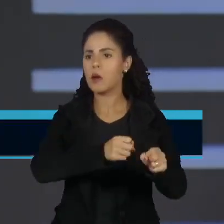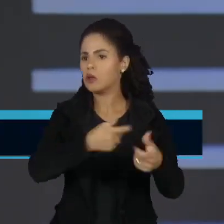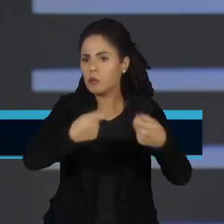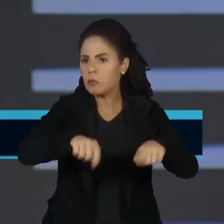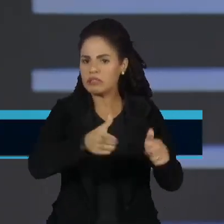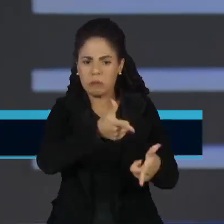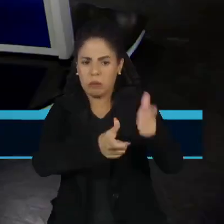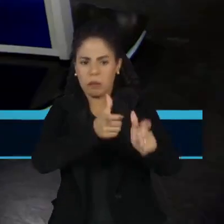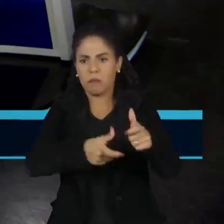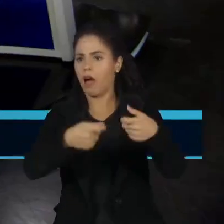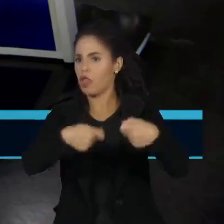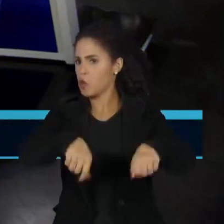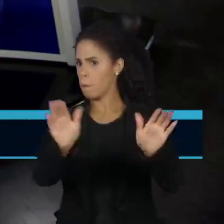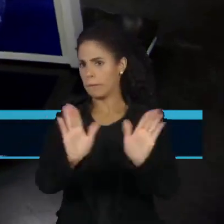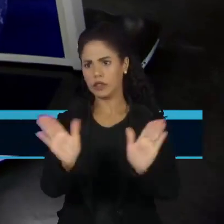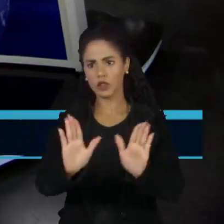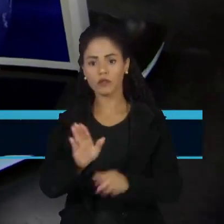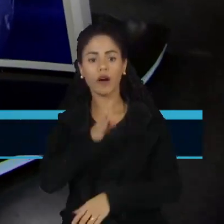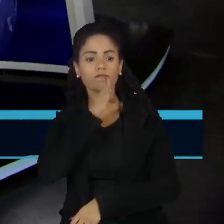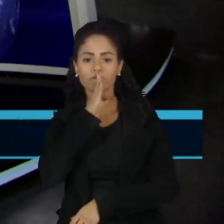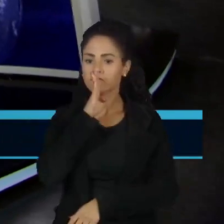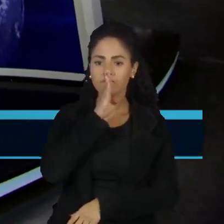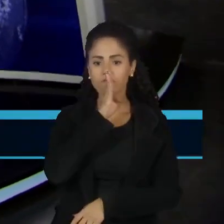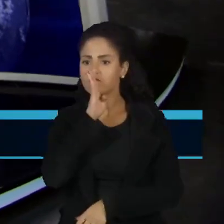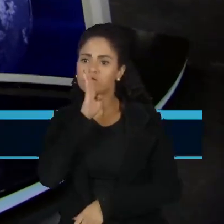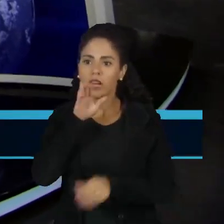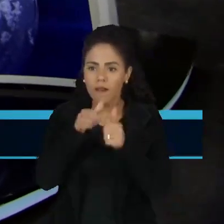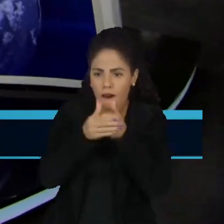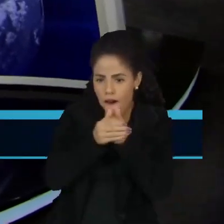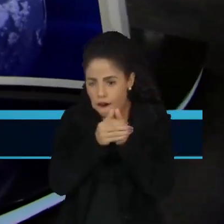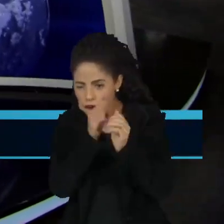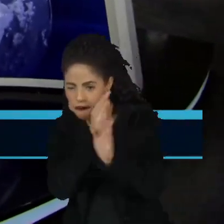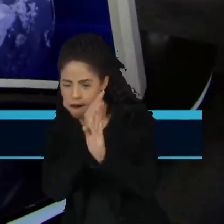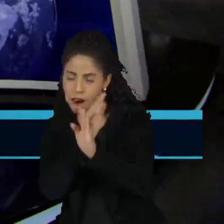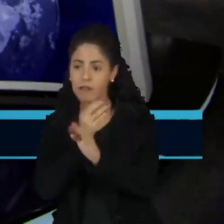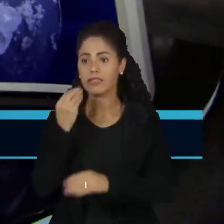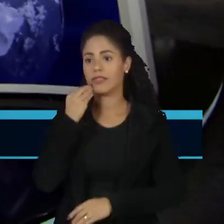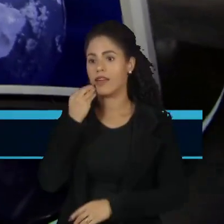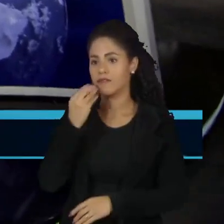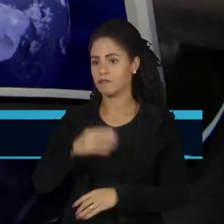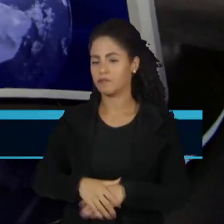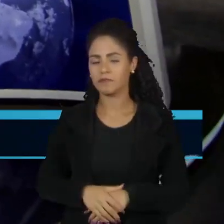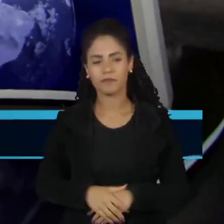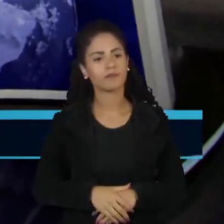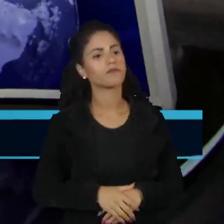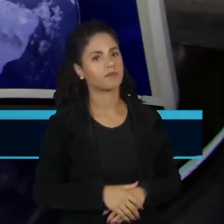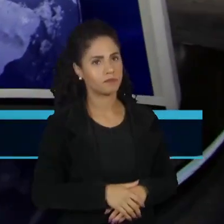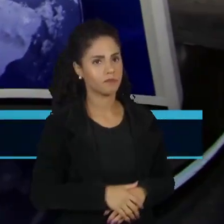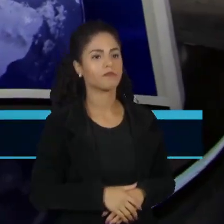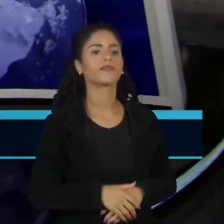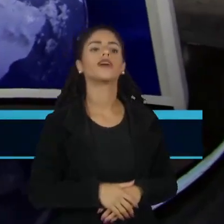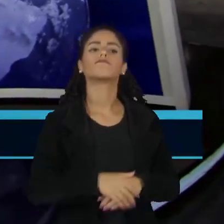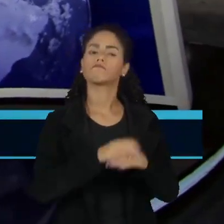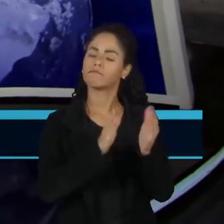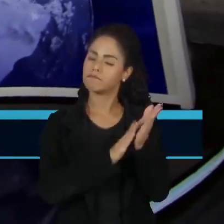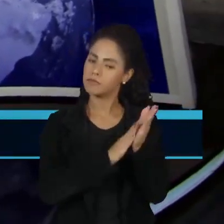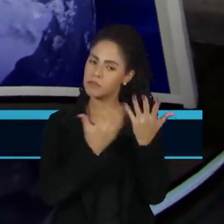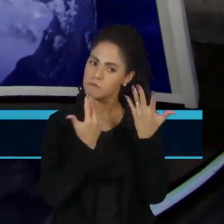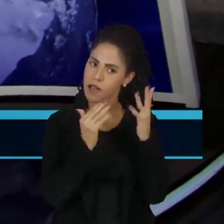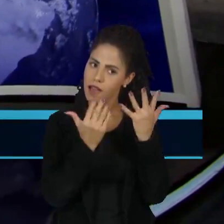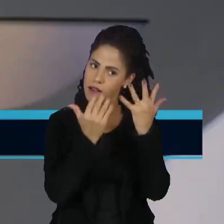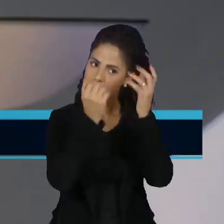volta. O serviço de inteligência fez toda a diferença nesse caso, né, Schneider? Certamente. Eu acho que deve se louvar, como disse bem o